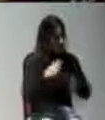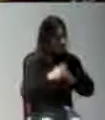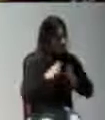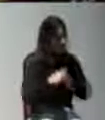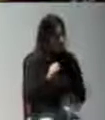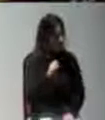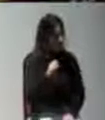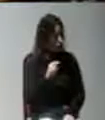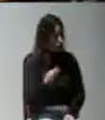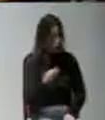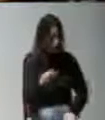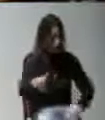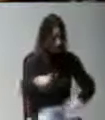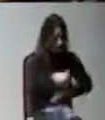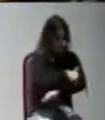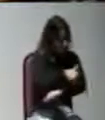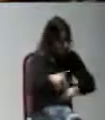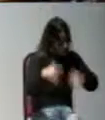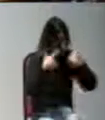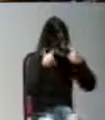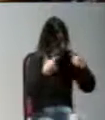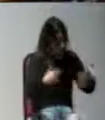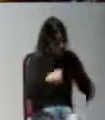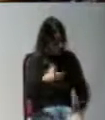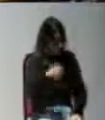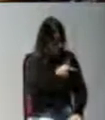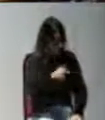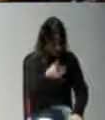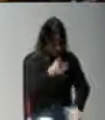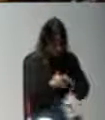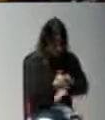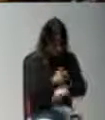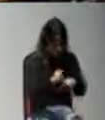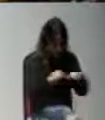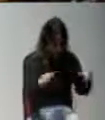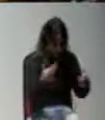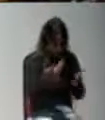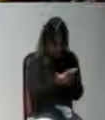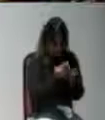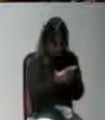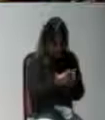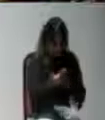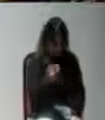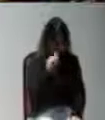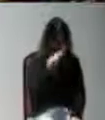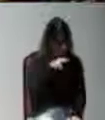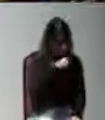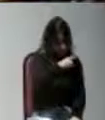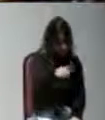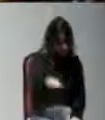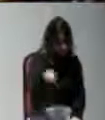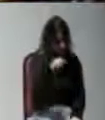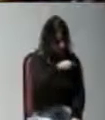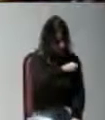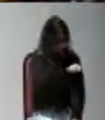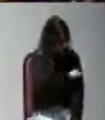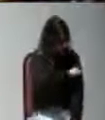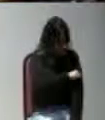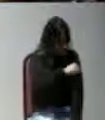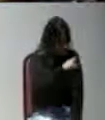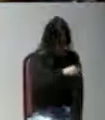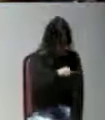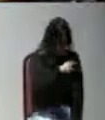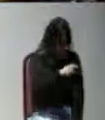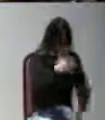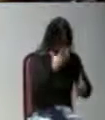vítima da violência das ruas, quando um professor entra em uma sala de aula e se depara e dá voz a um